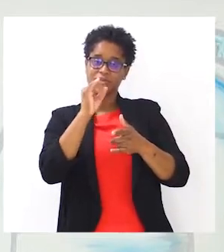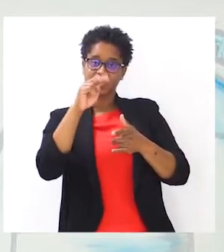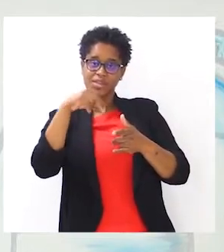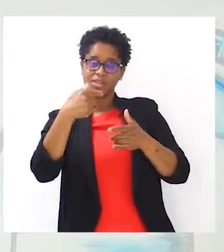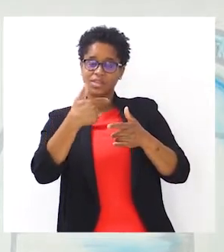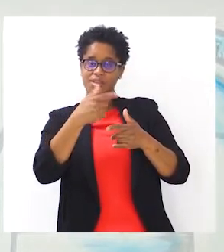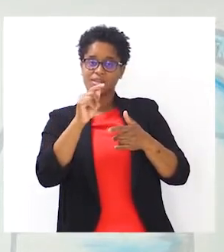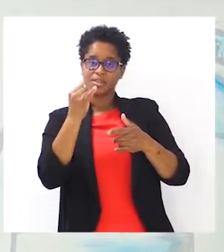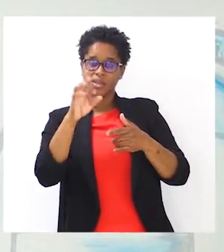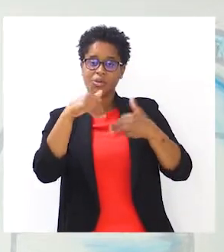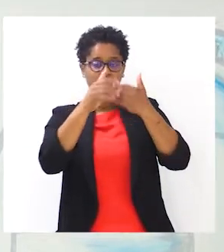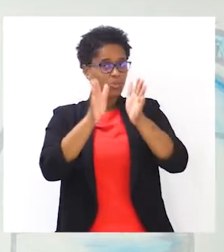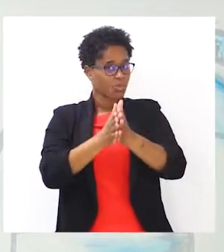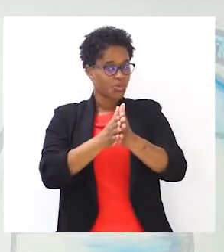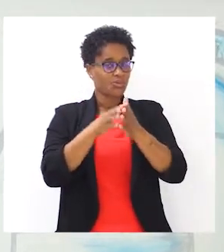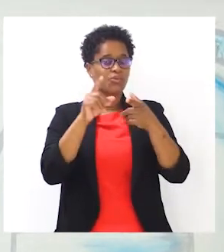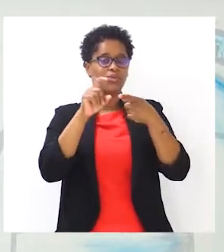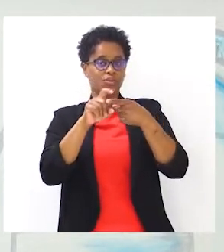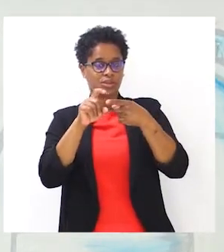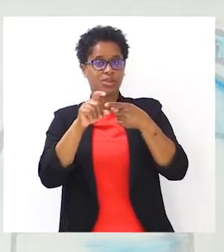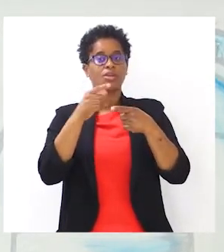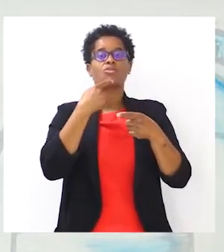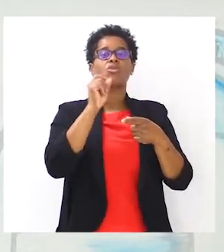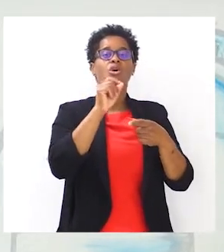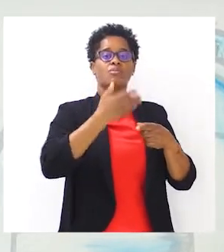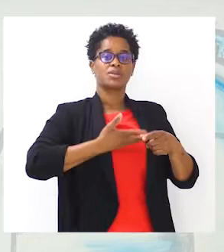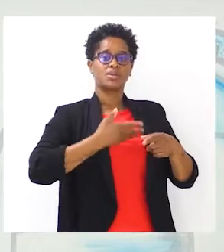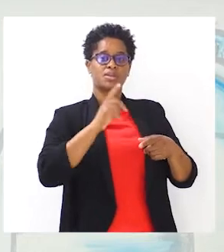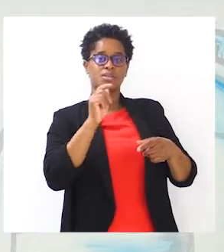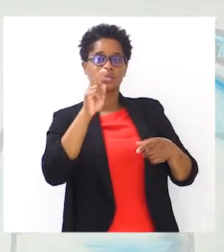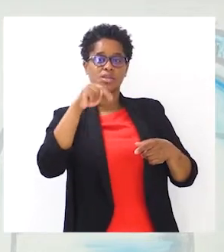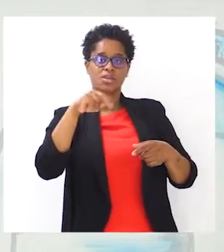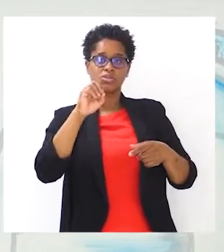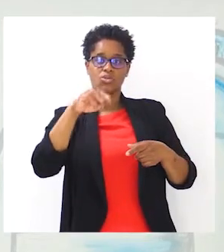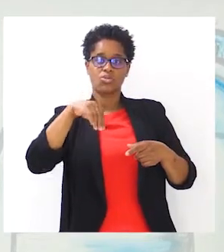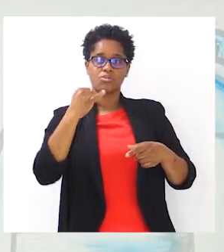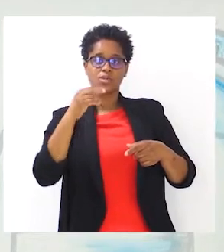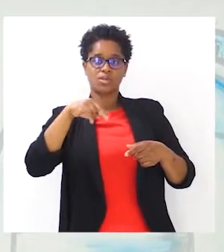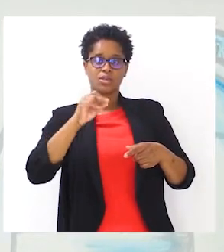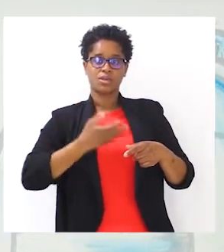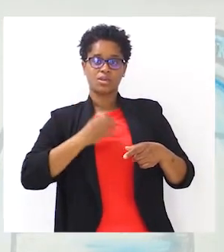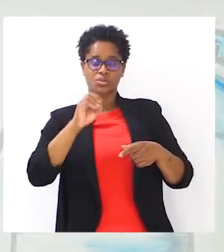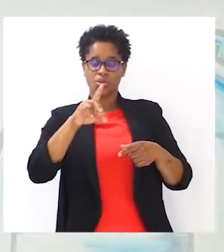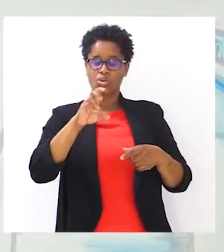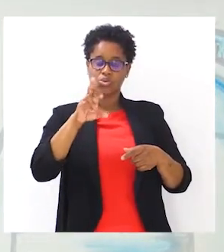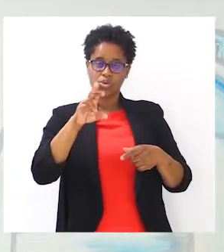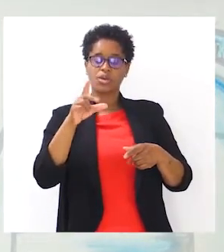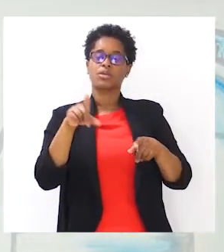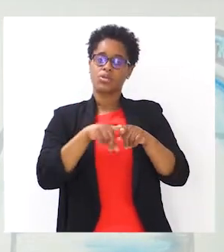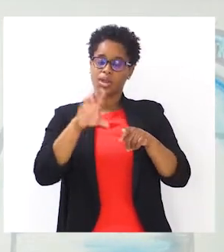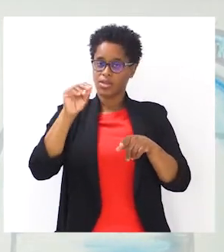foi dividido é o denominador, que é 10, e as